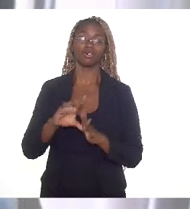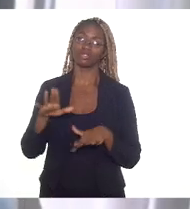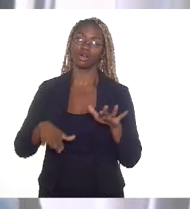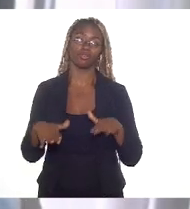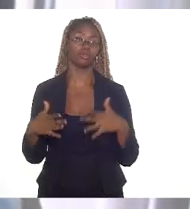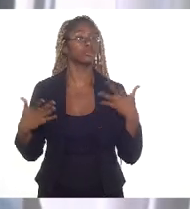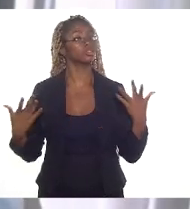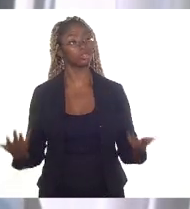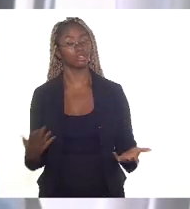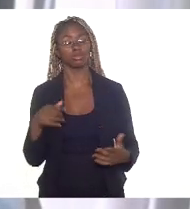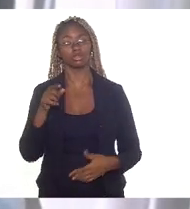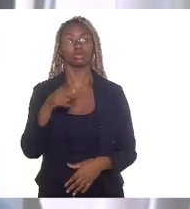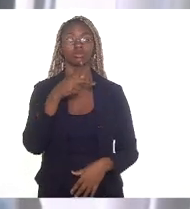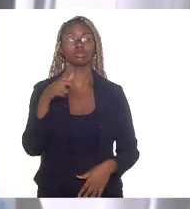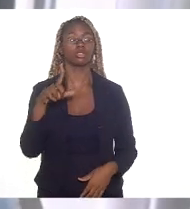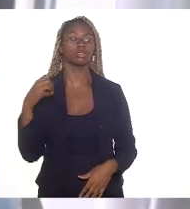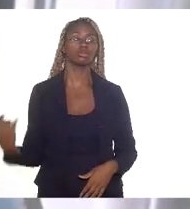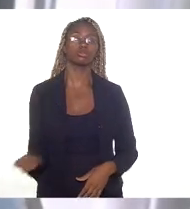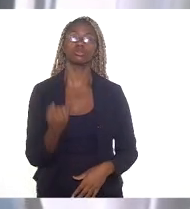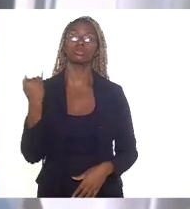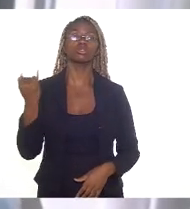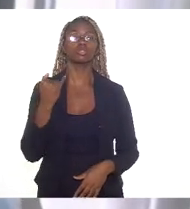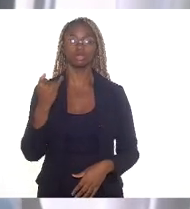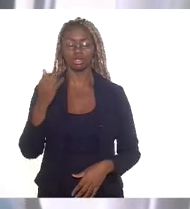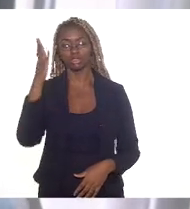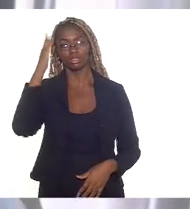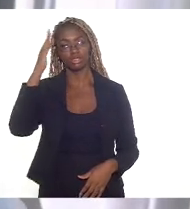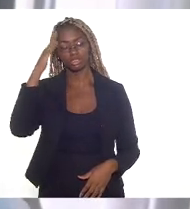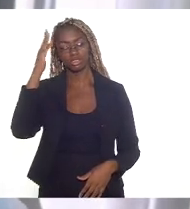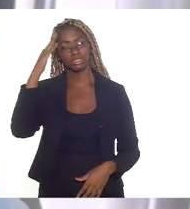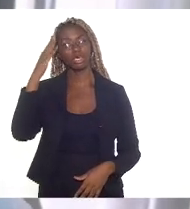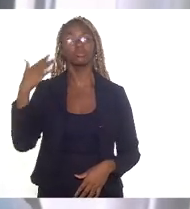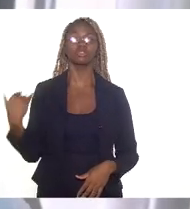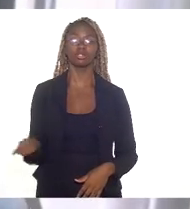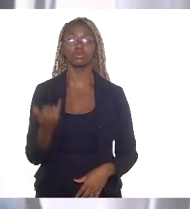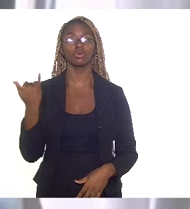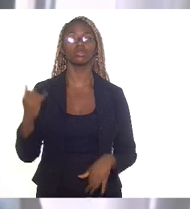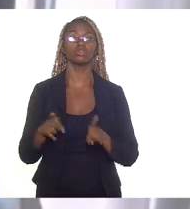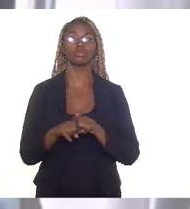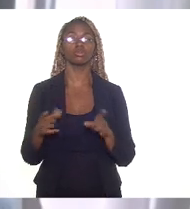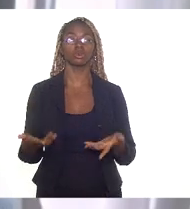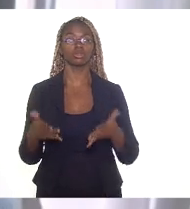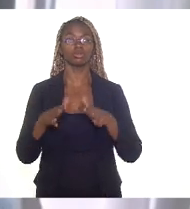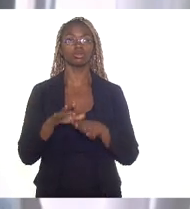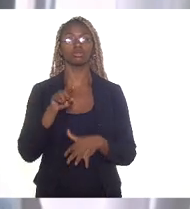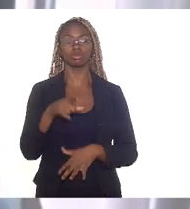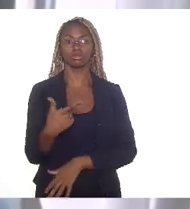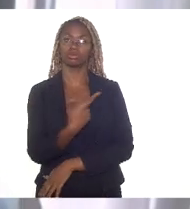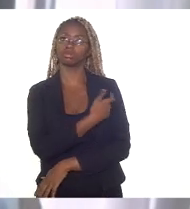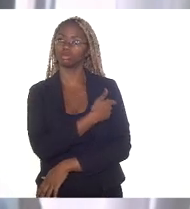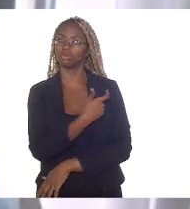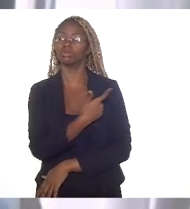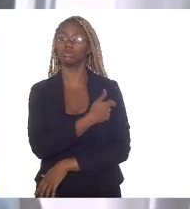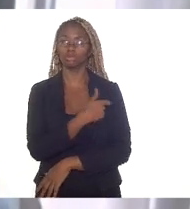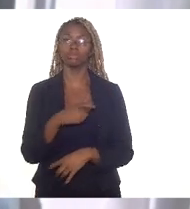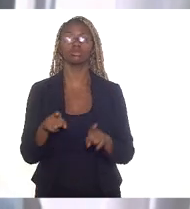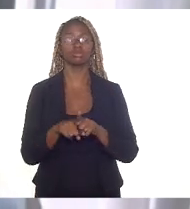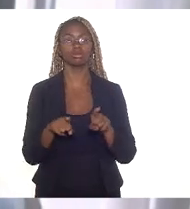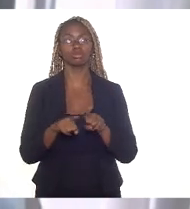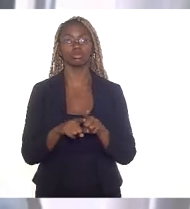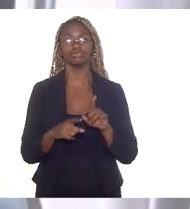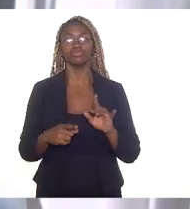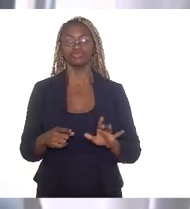um projeto que reconhece a necessidade da inclusão também nesse aspecto da imunização, tem uma dimensão sanitária,